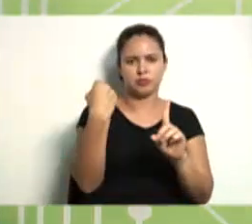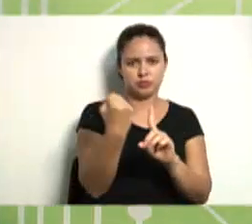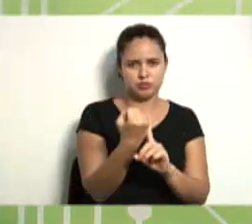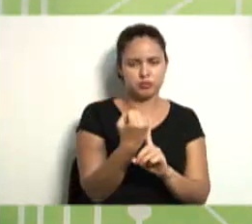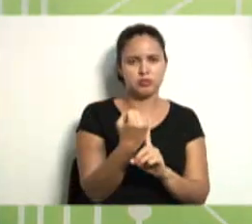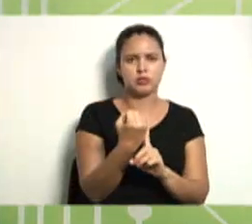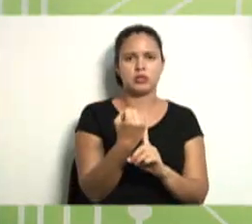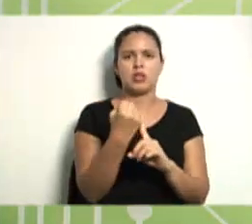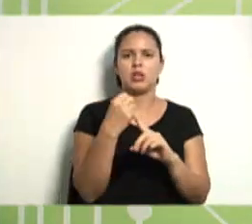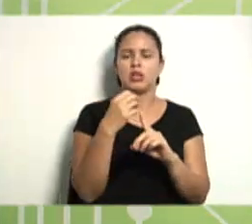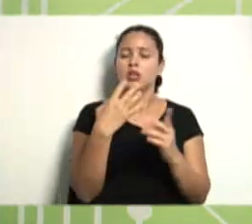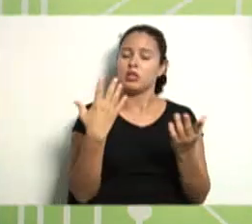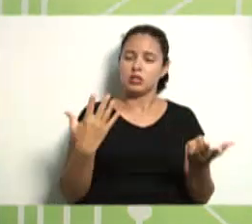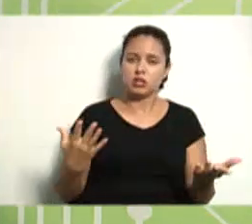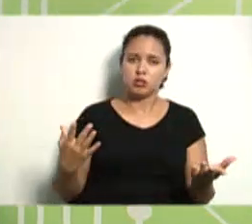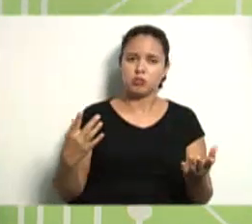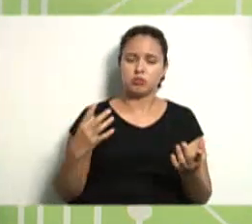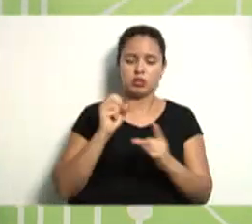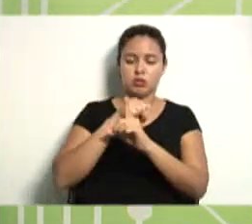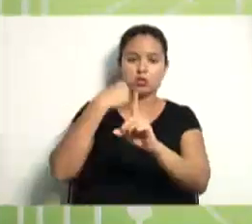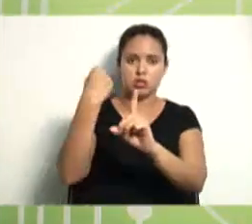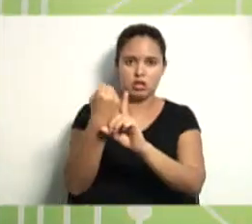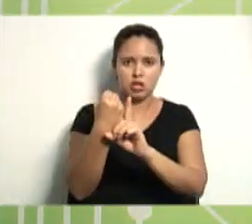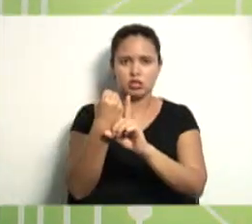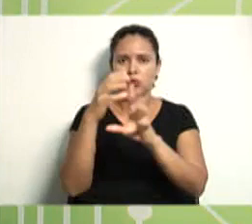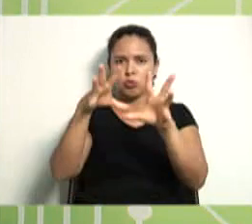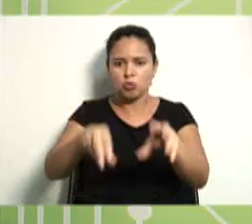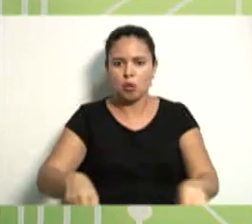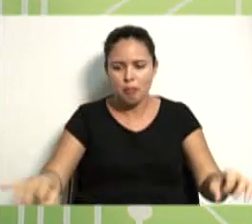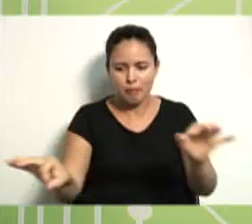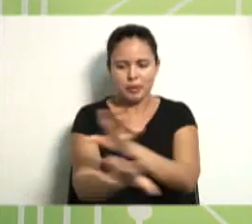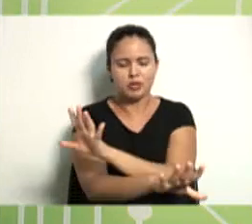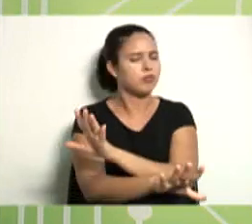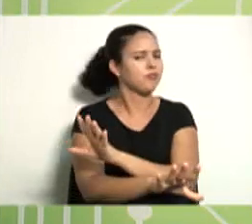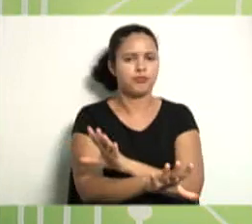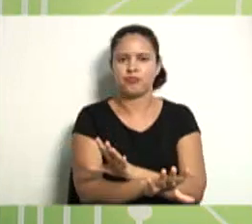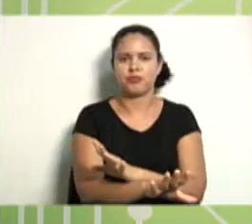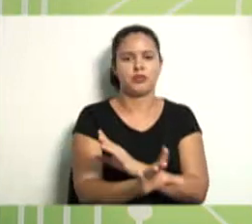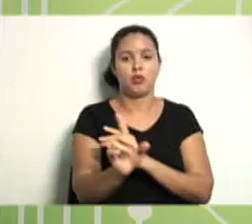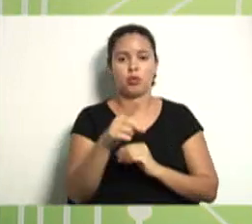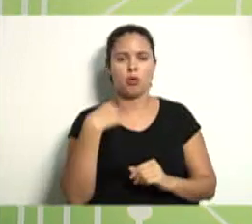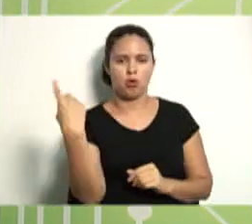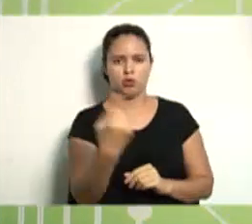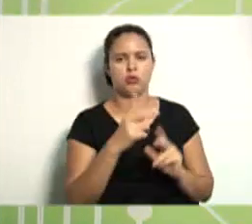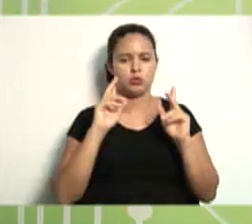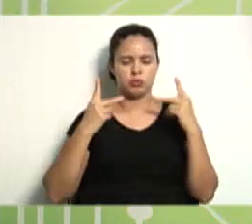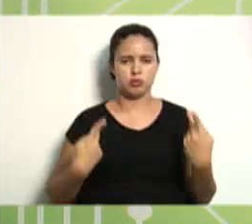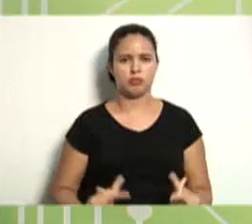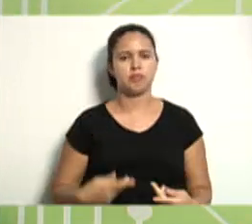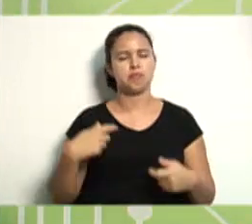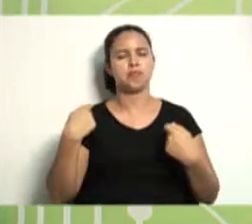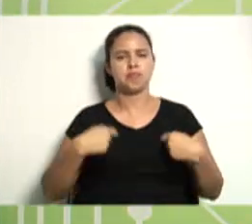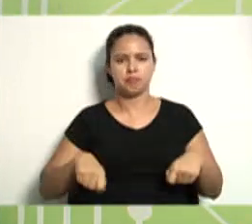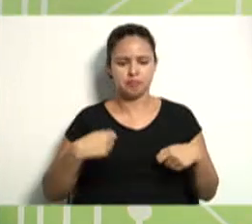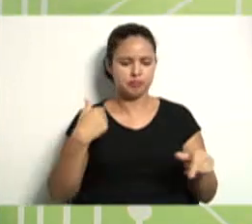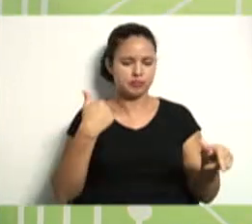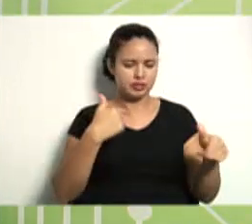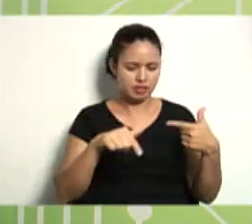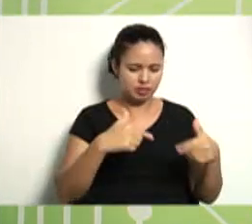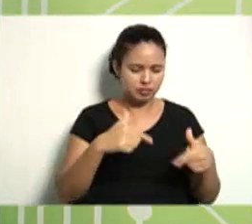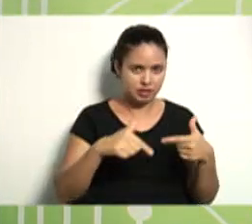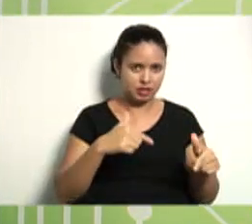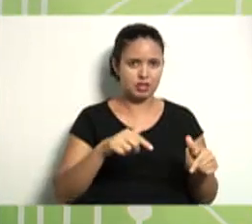nada pronto, é da nossa natureza humana realizar trabalho. É nosso,